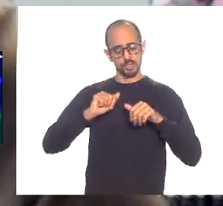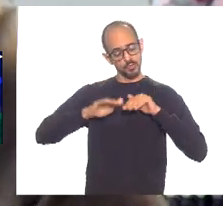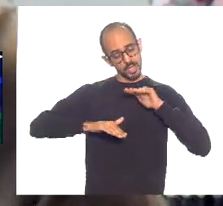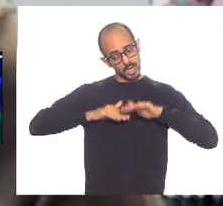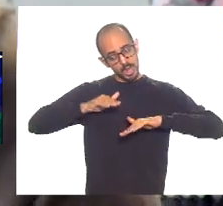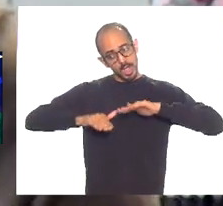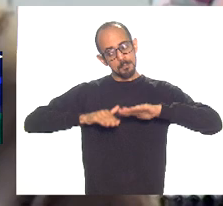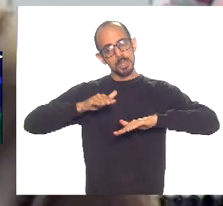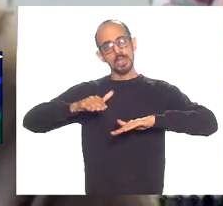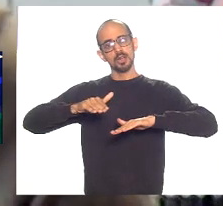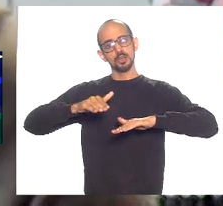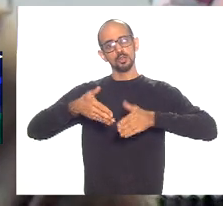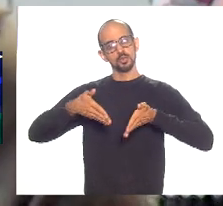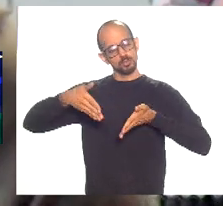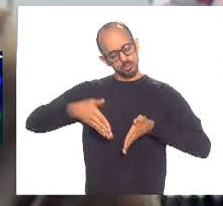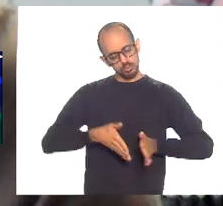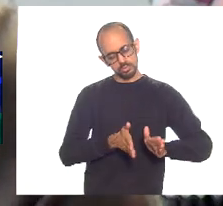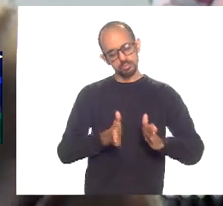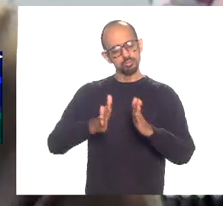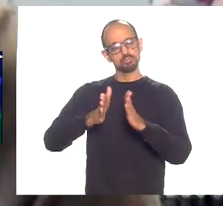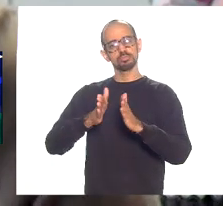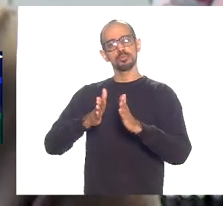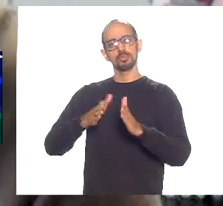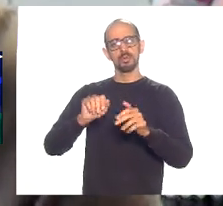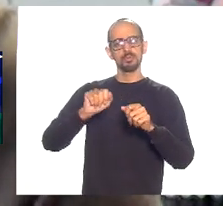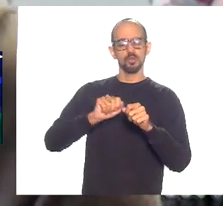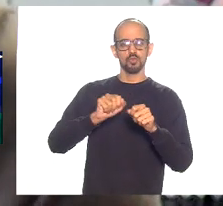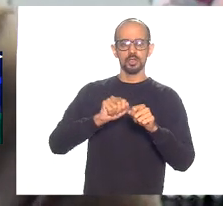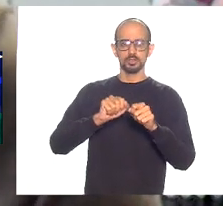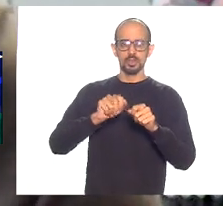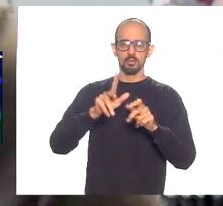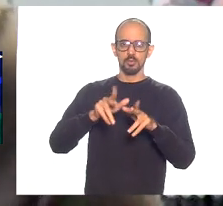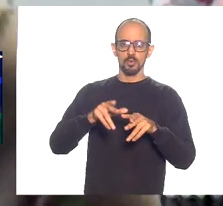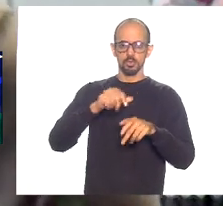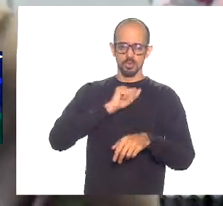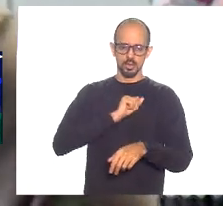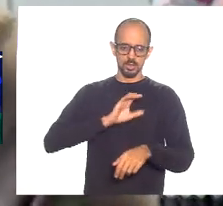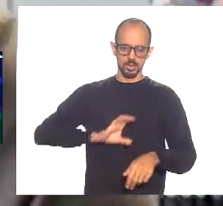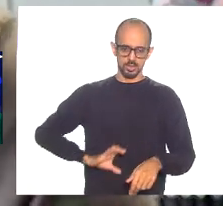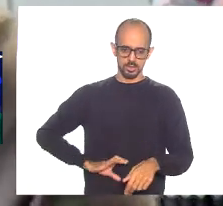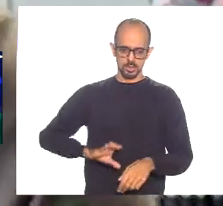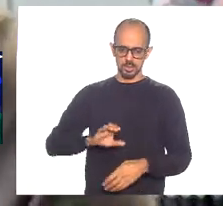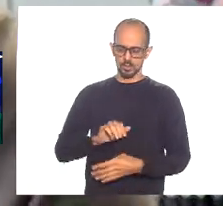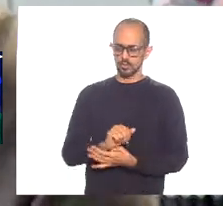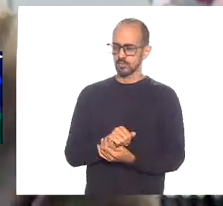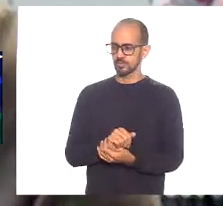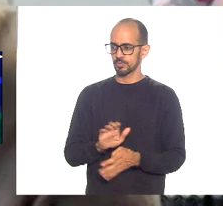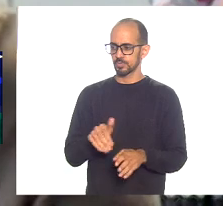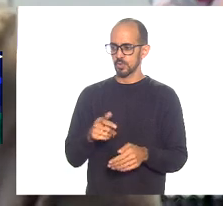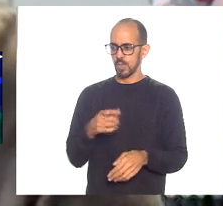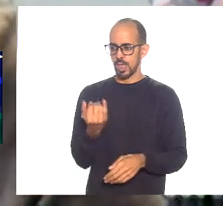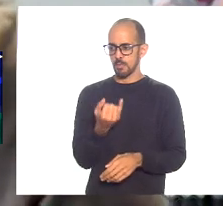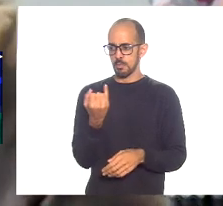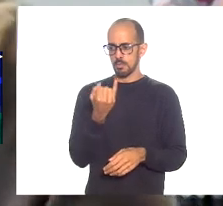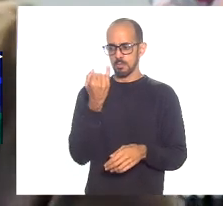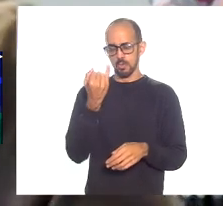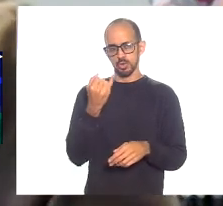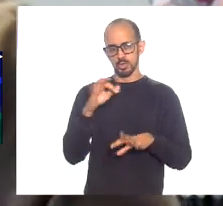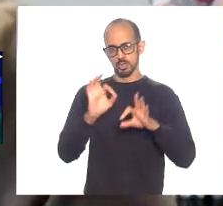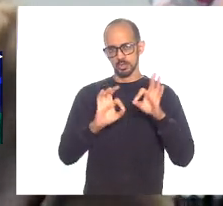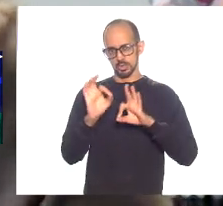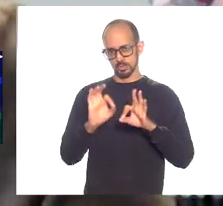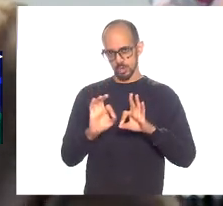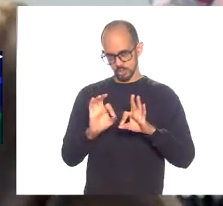pela condução é da presidência do deputado André Ceciliano então é muito importante esse